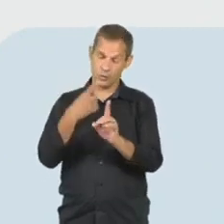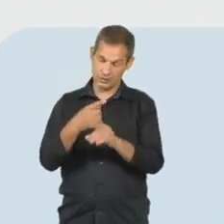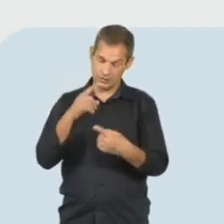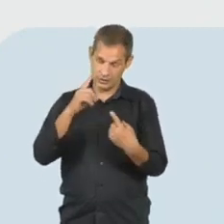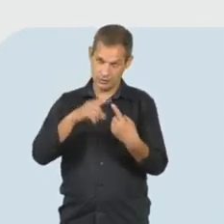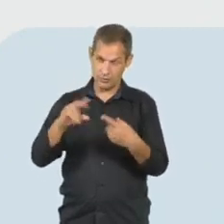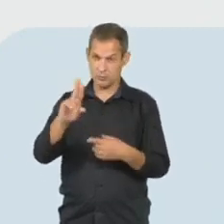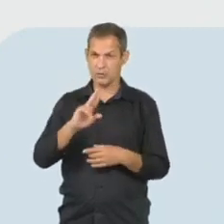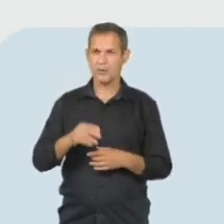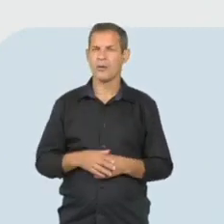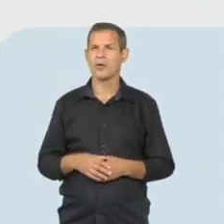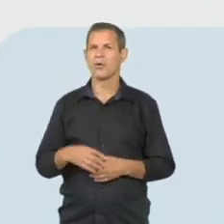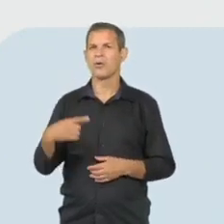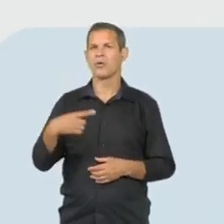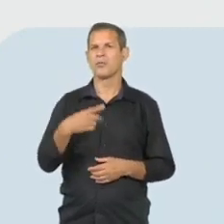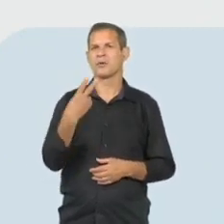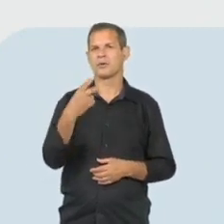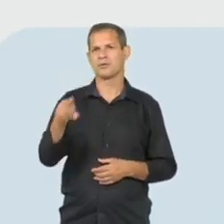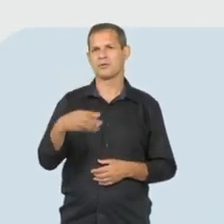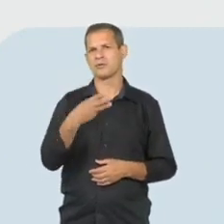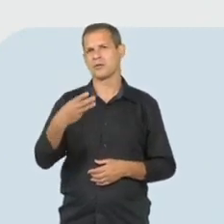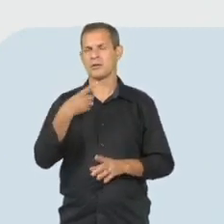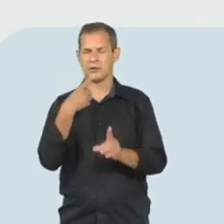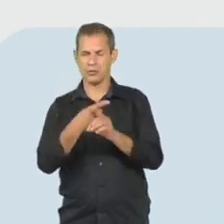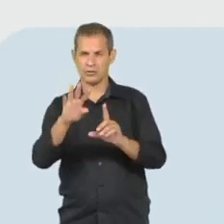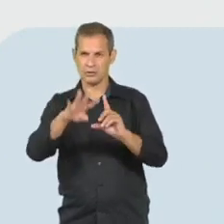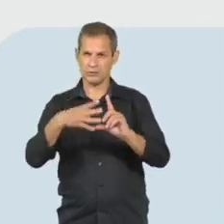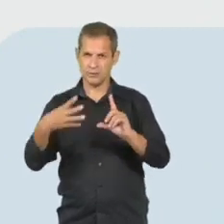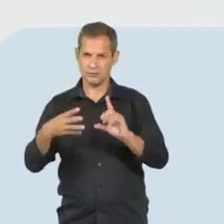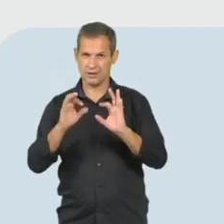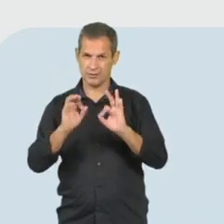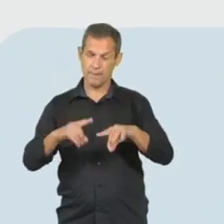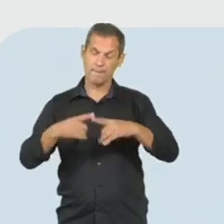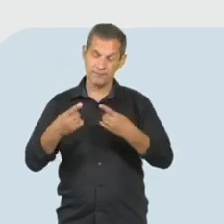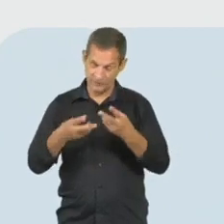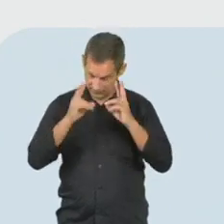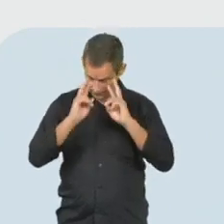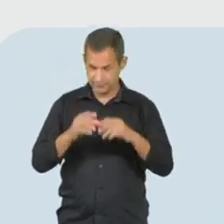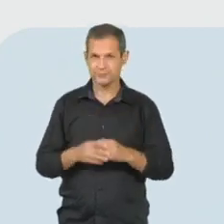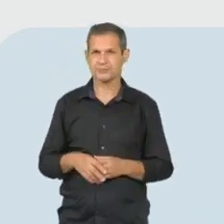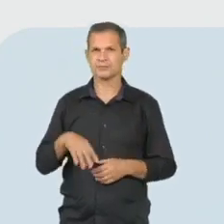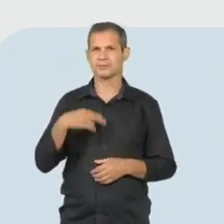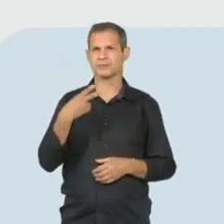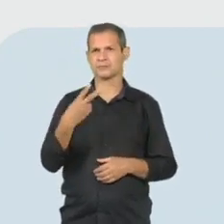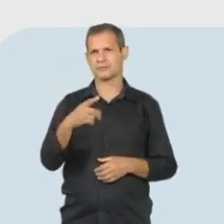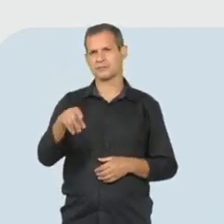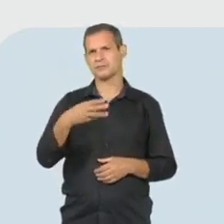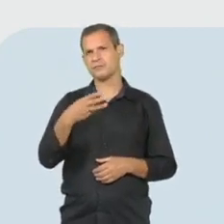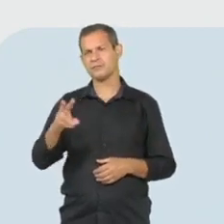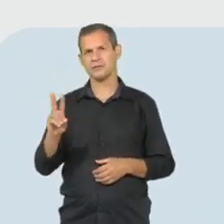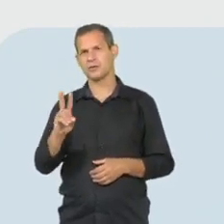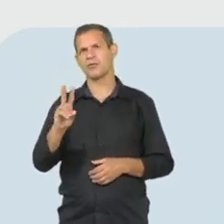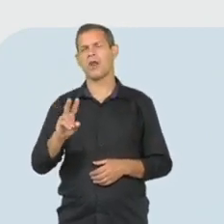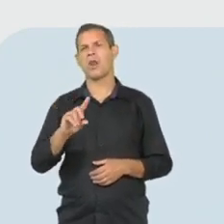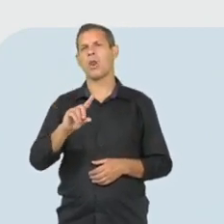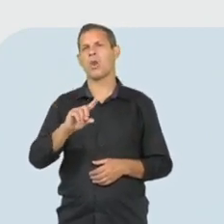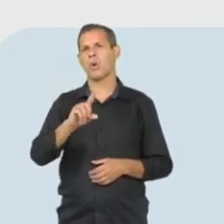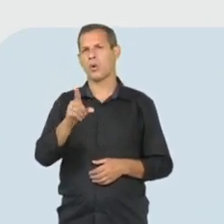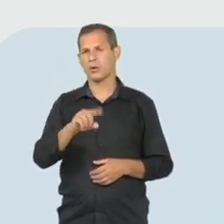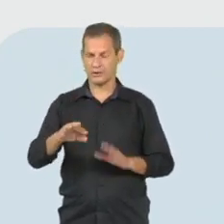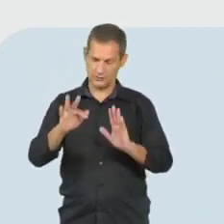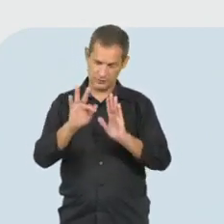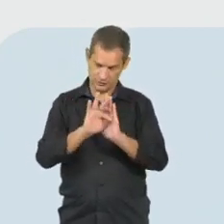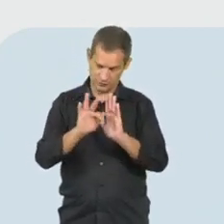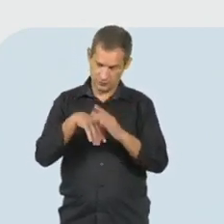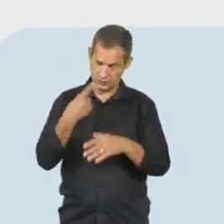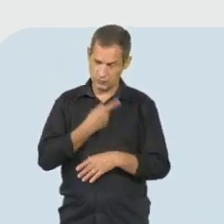eu vou utilizar o menos 233 que a gente encontrou na tabela. Então, ó, 2,33 que é o valor do Z, essa aqui é a fórmula